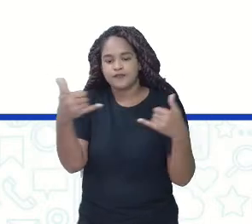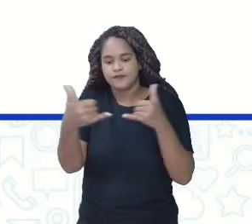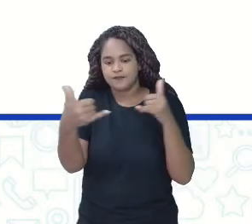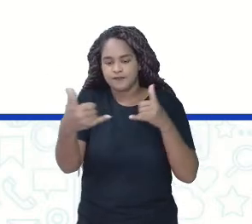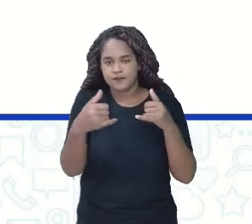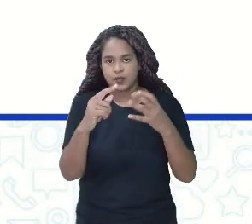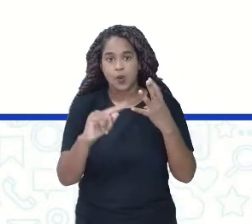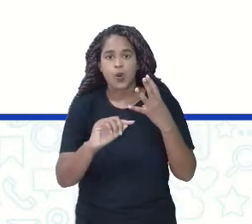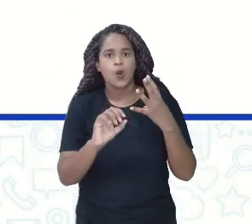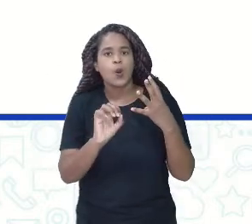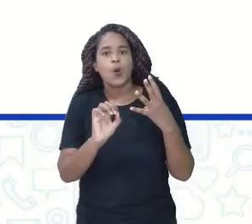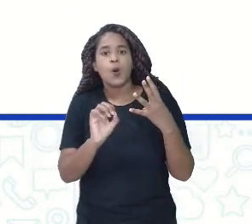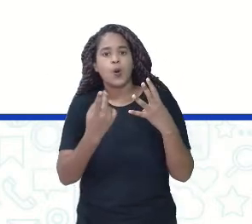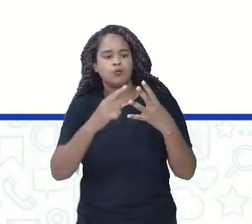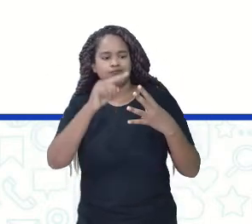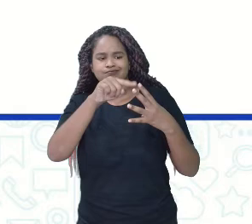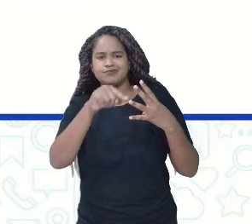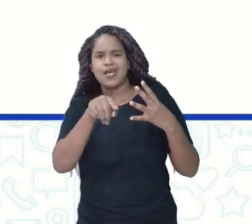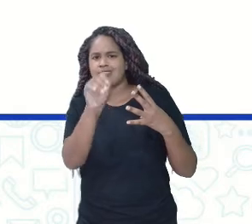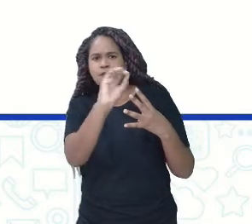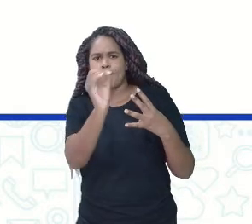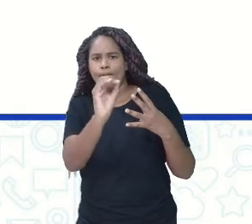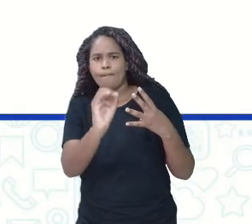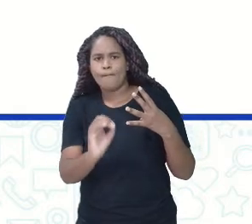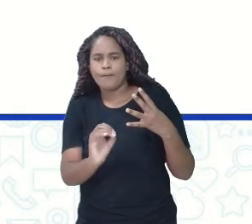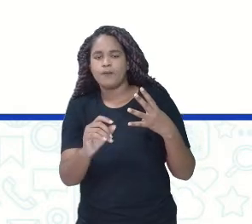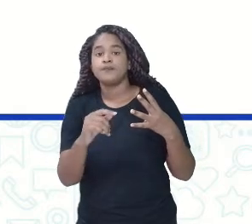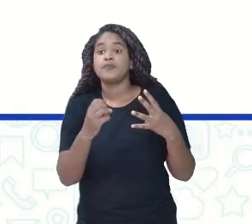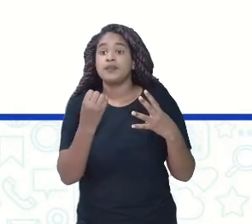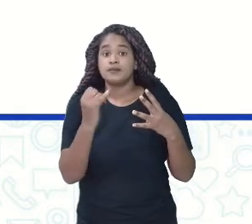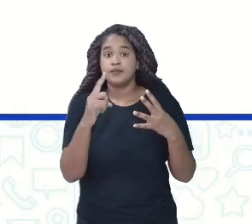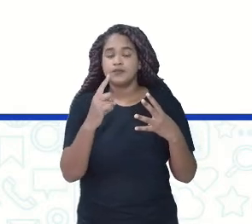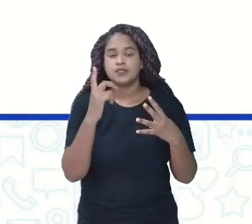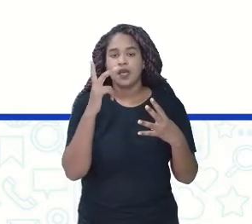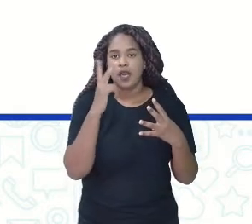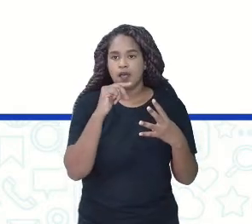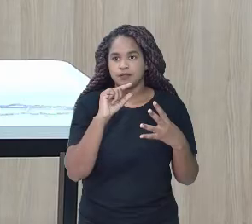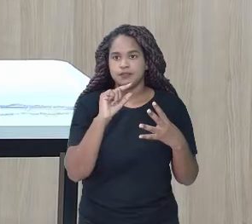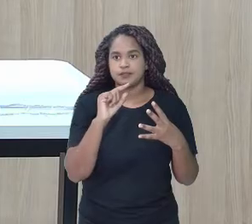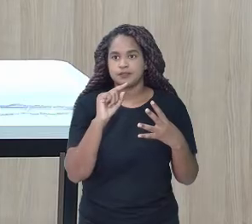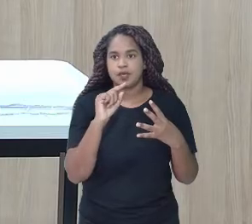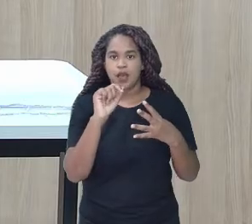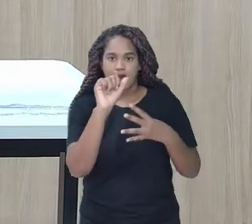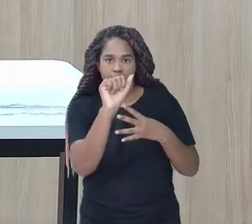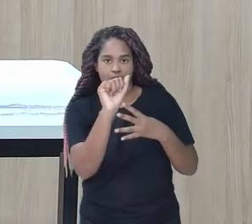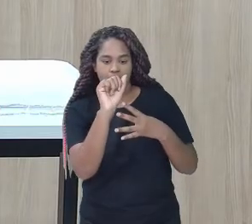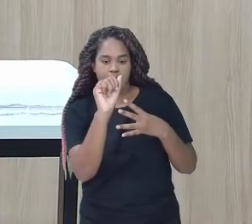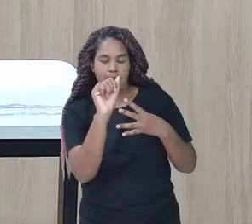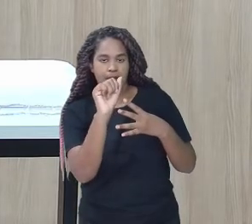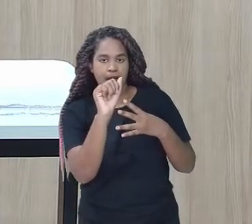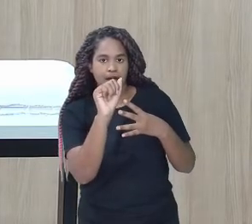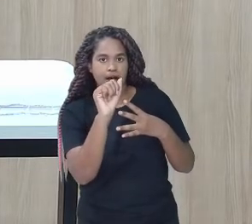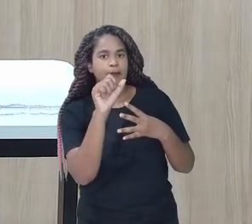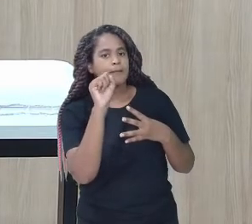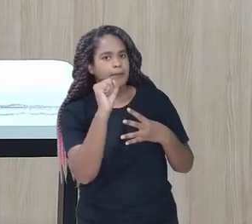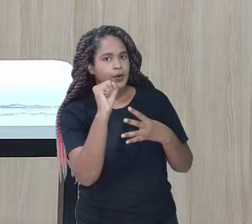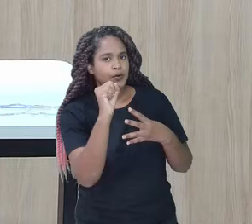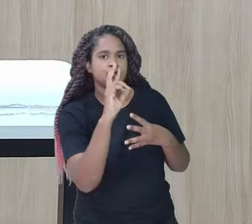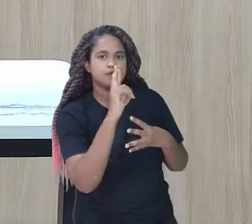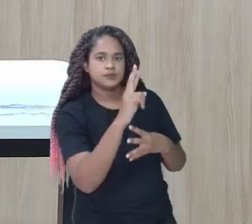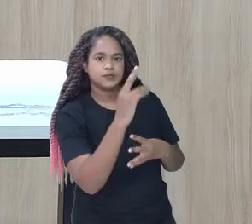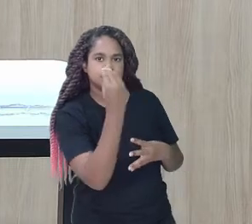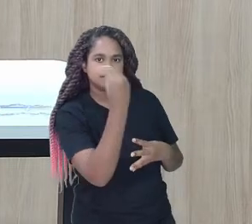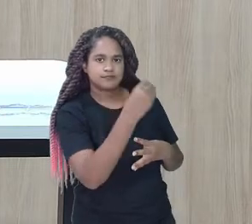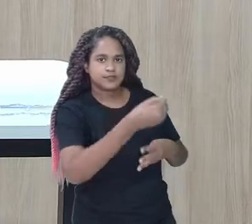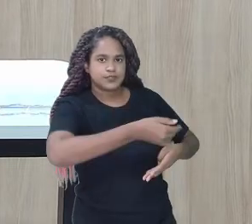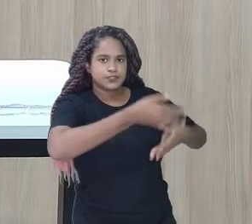das alternativas. Então, se você achar que é a função do interruptor, a letra A, coloca no chat, que a professora